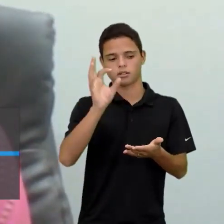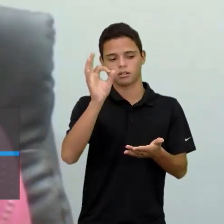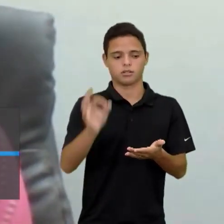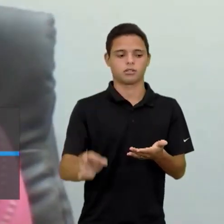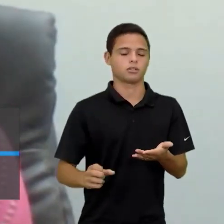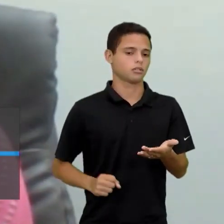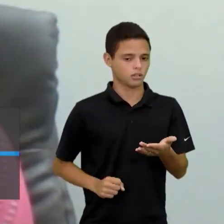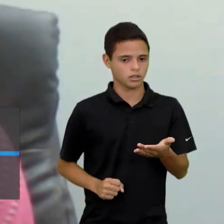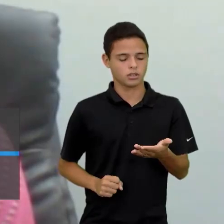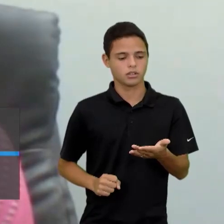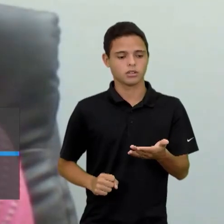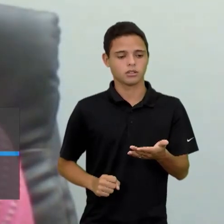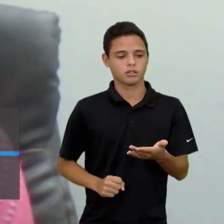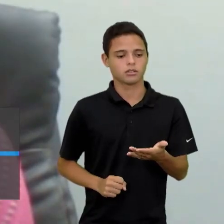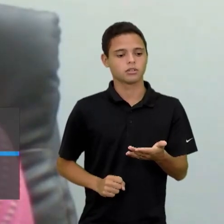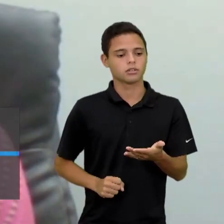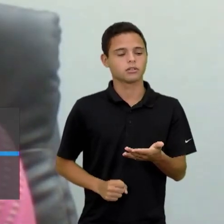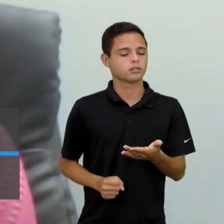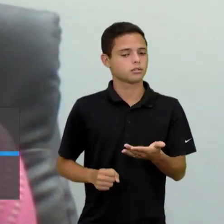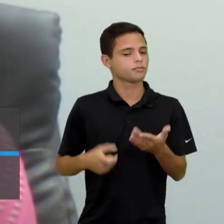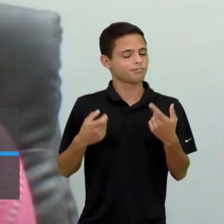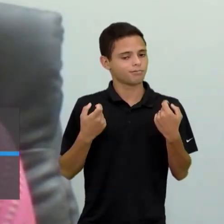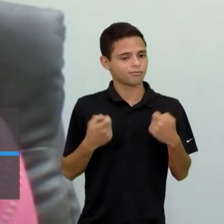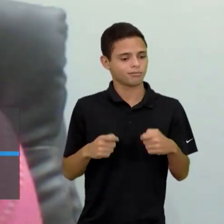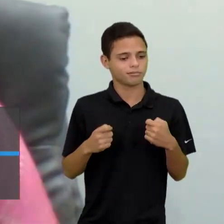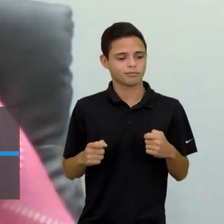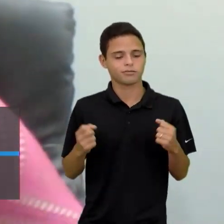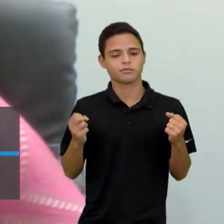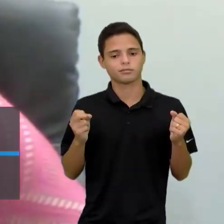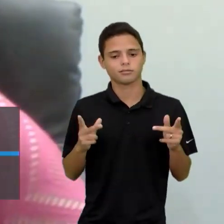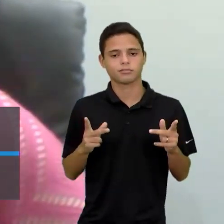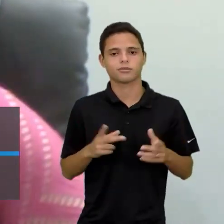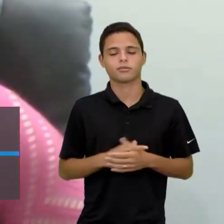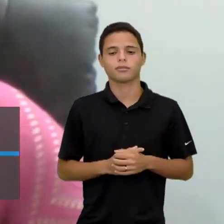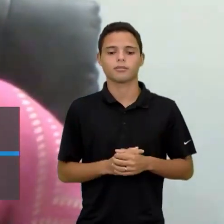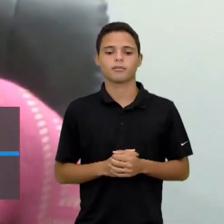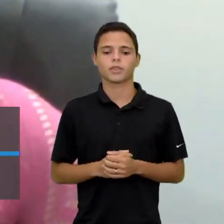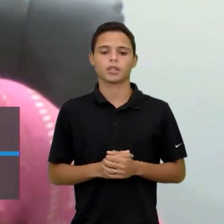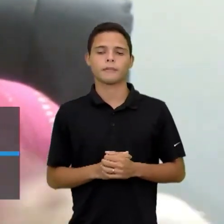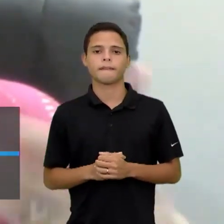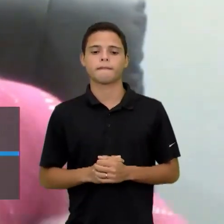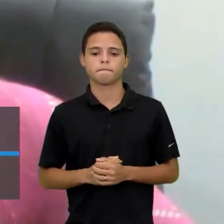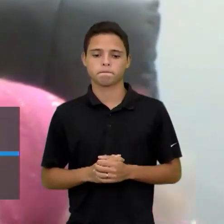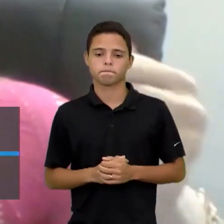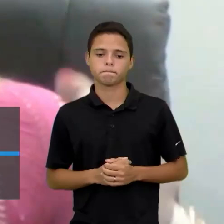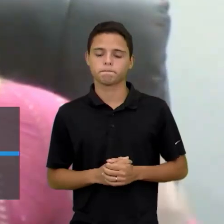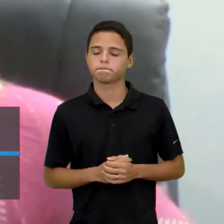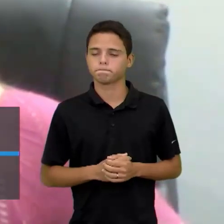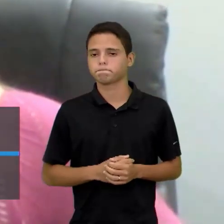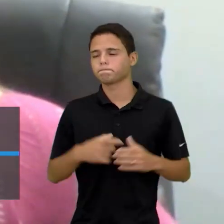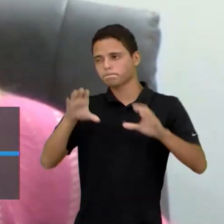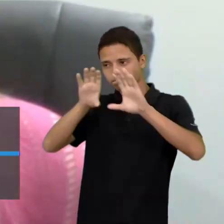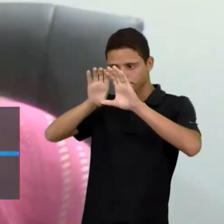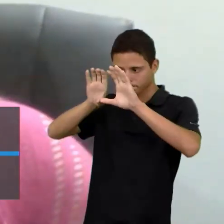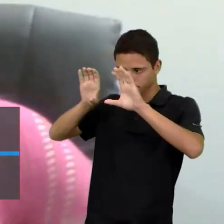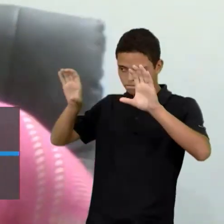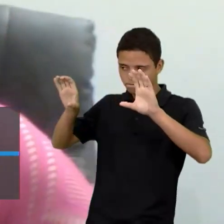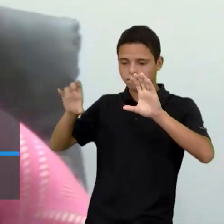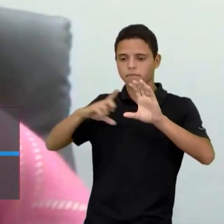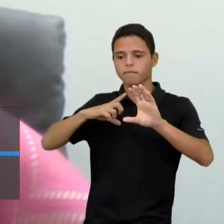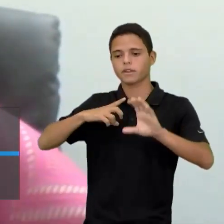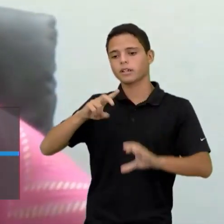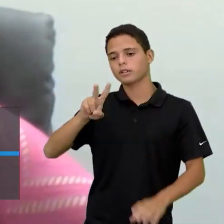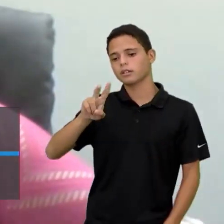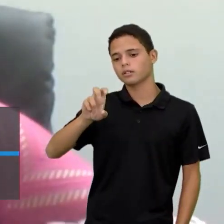resposta para mim, pelo que eu precisava, tá bom? a placa com velcro, né, que eu mostrei para